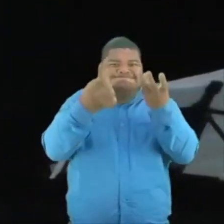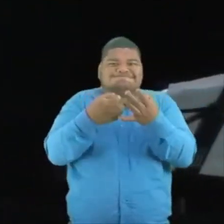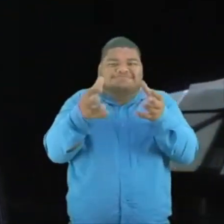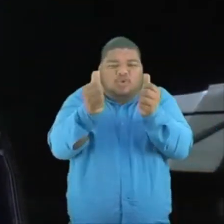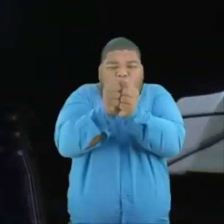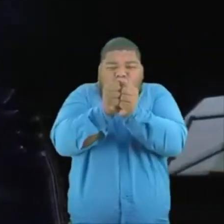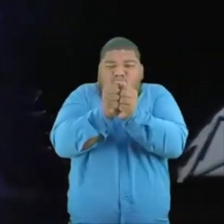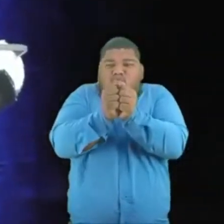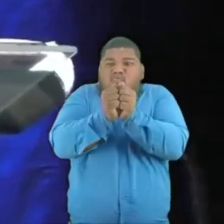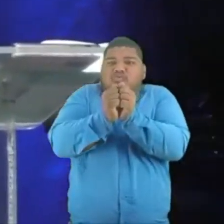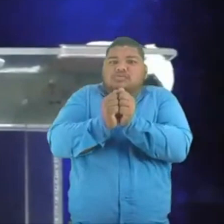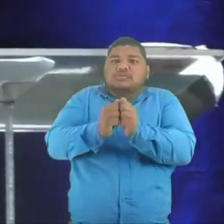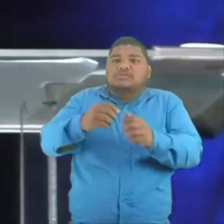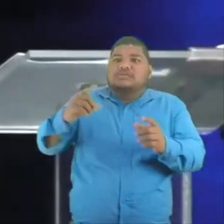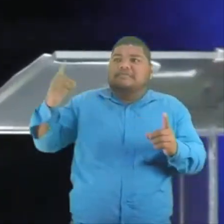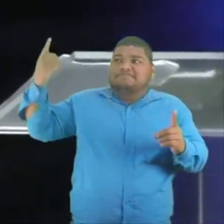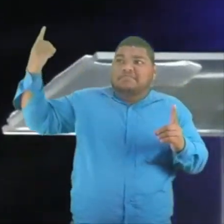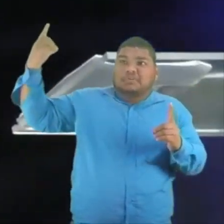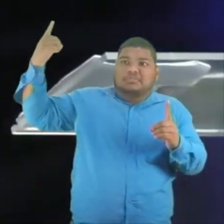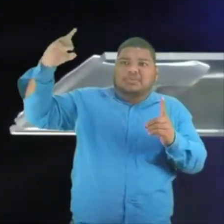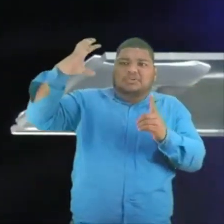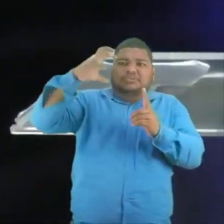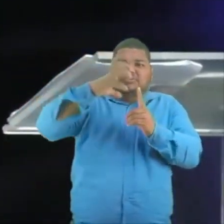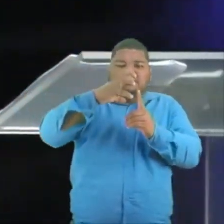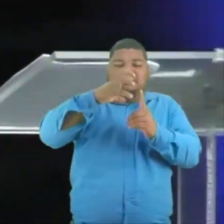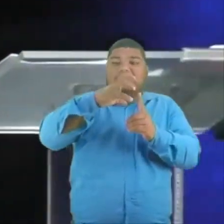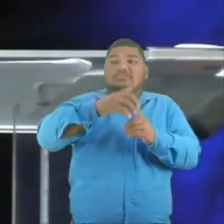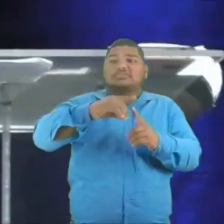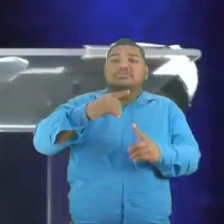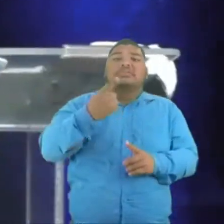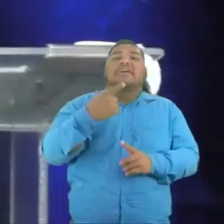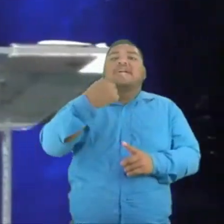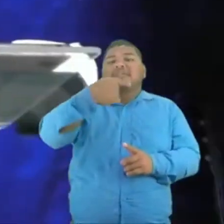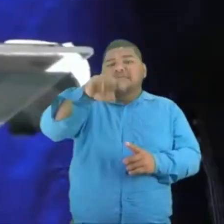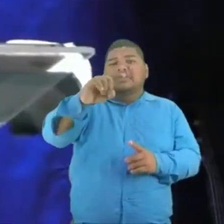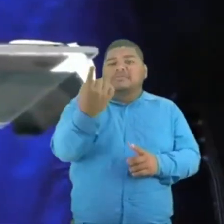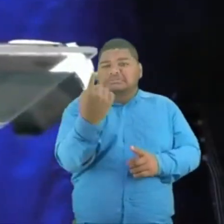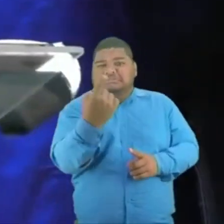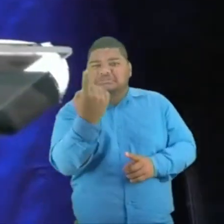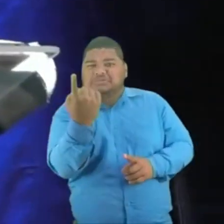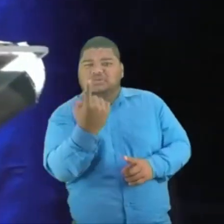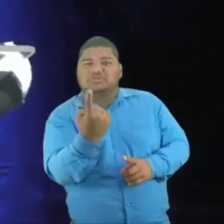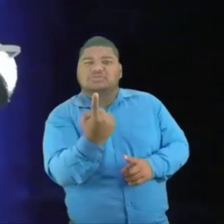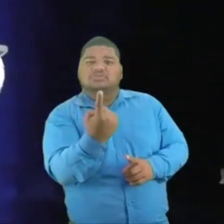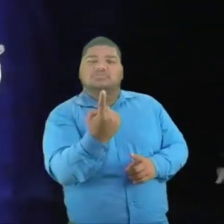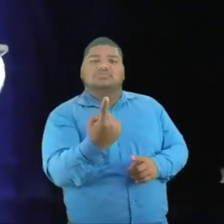de Deus. Ninguém vai a lugar nenhum sozinho, você não é uma ilha.